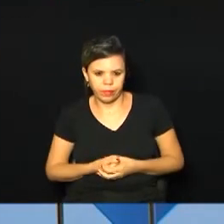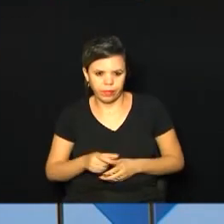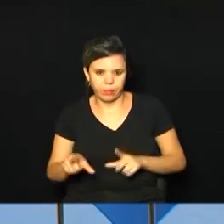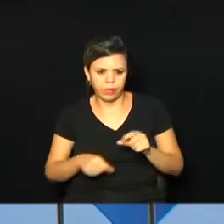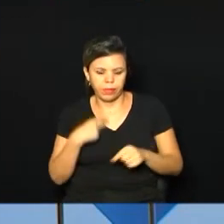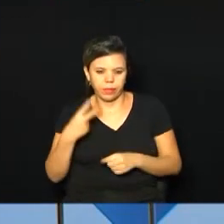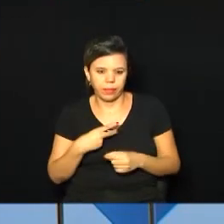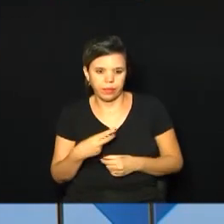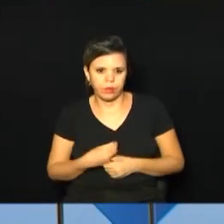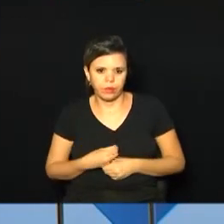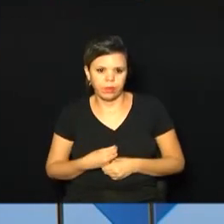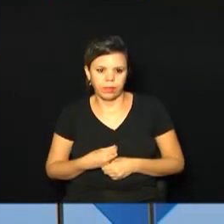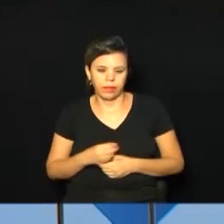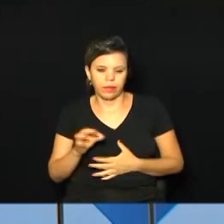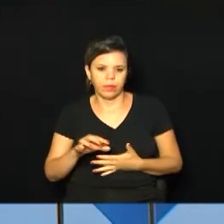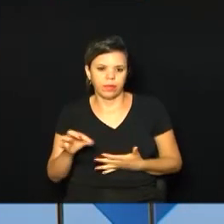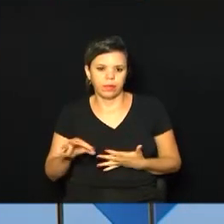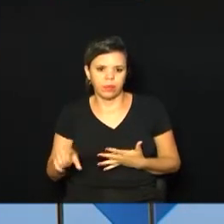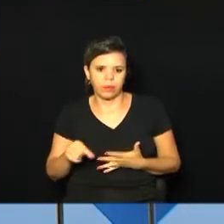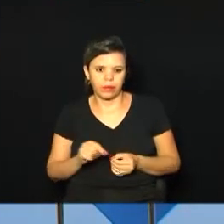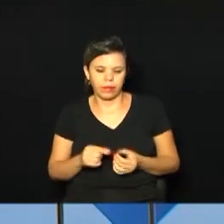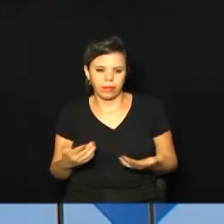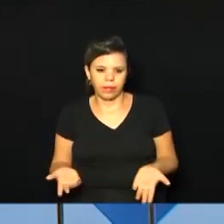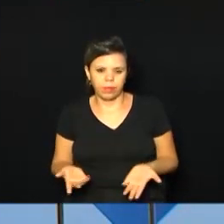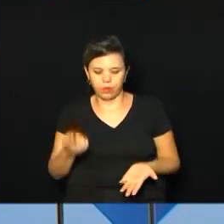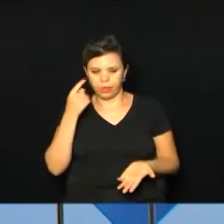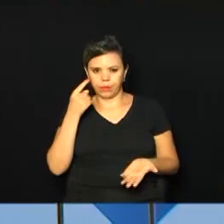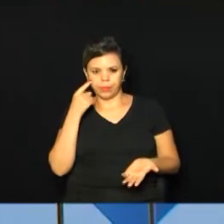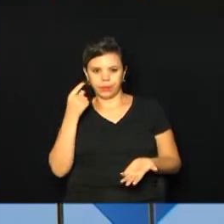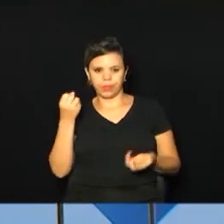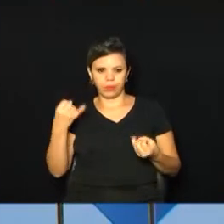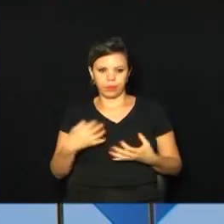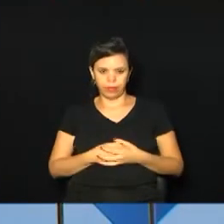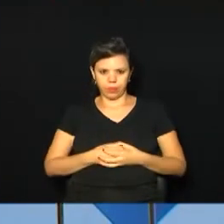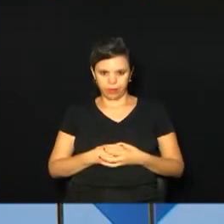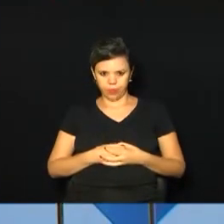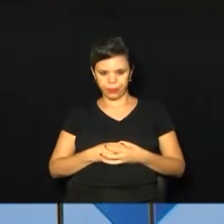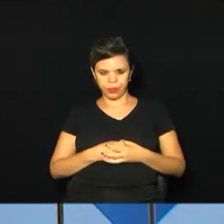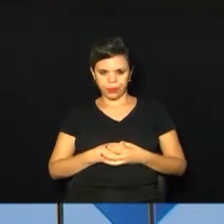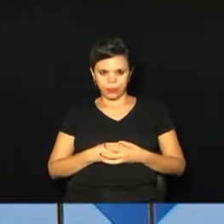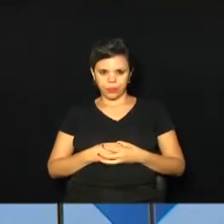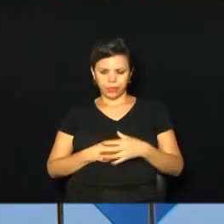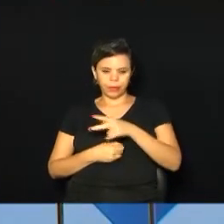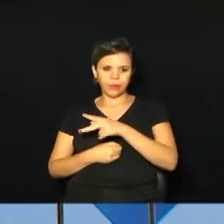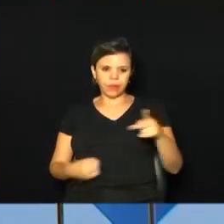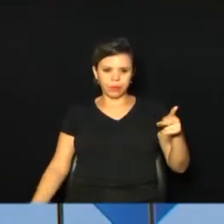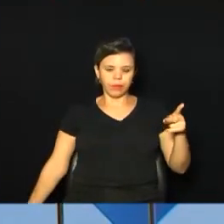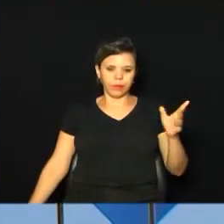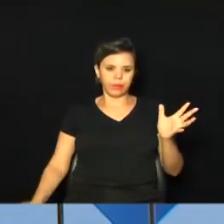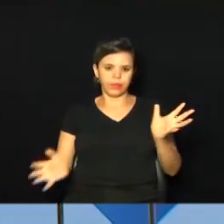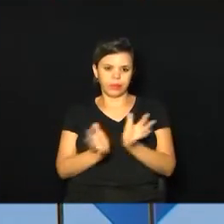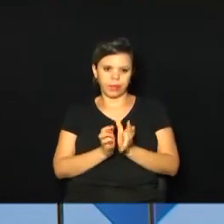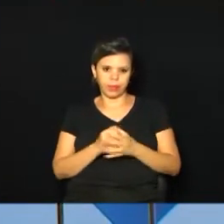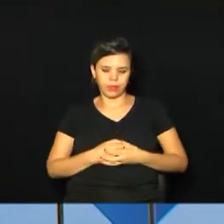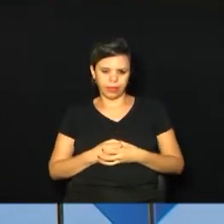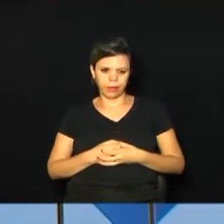escolhido o vereador X, Y, como que funciona isso? Olha, a gente vai contar. O presidente da comissão